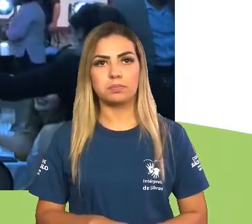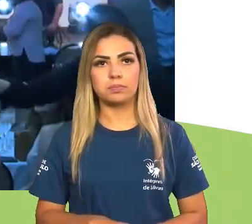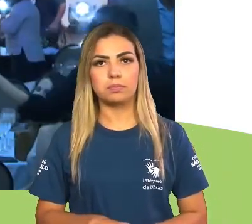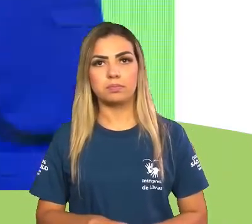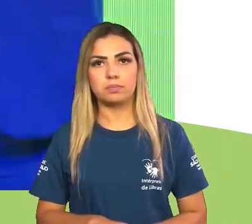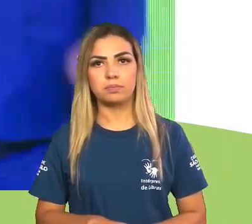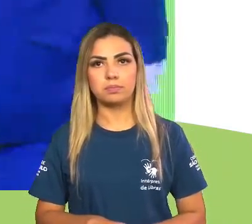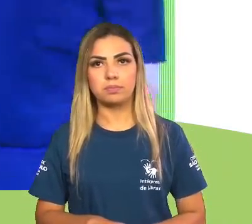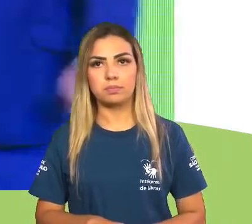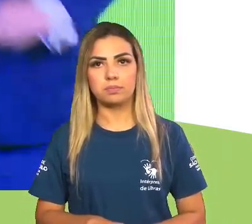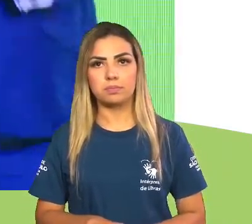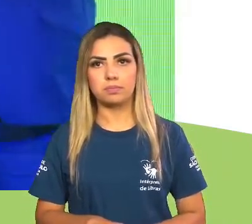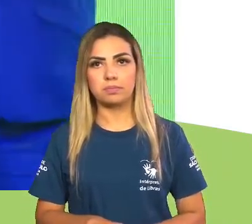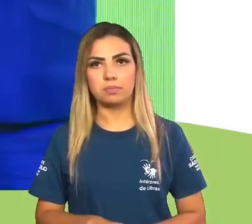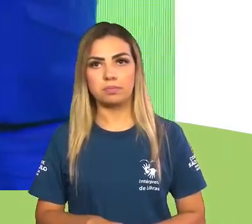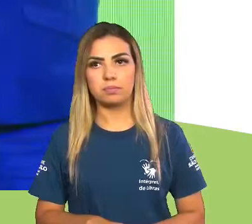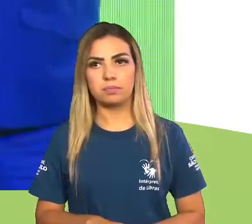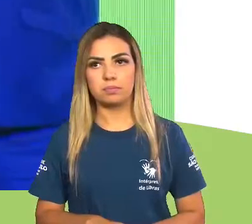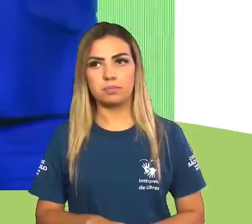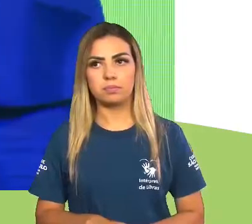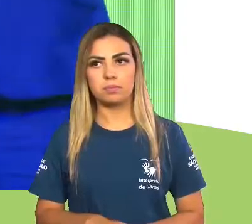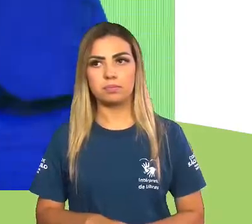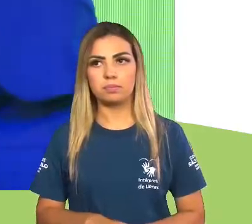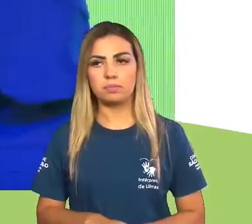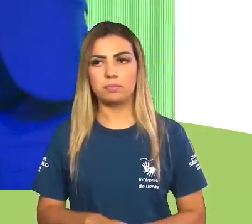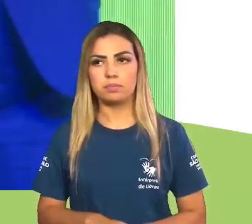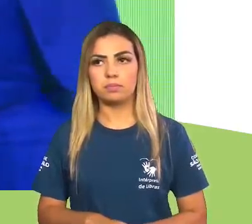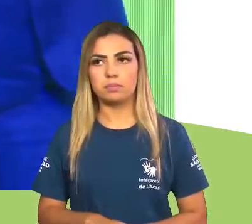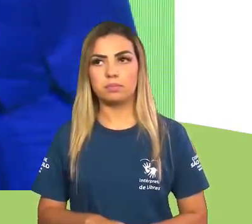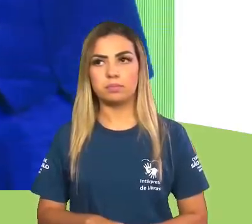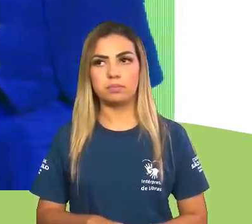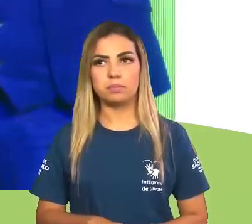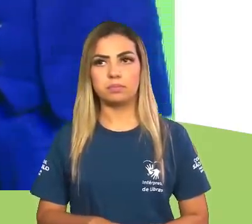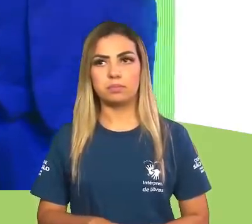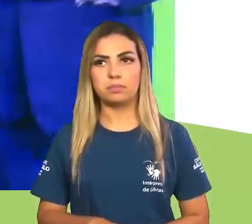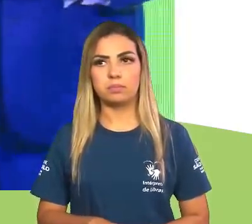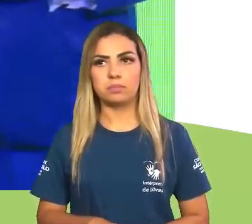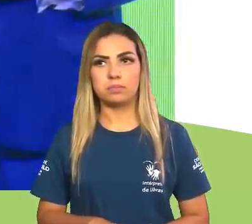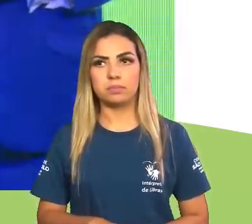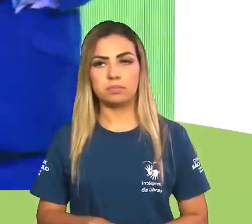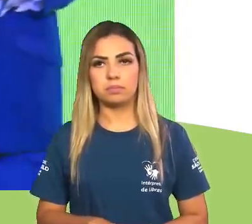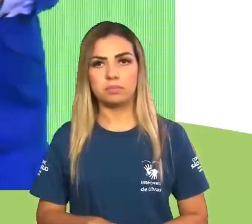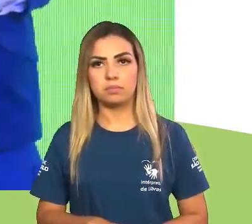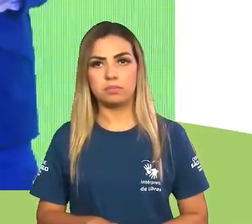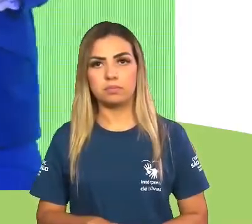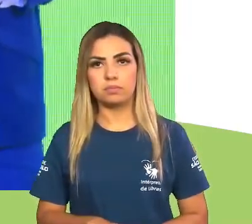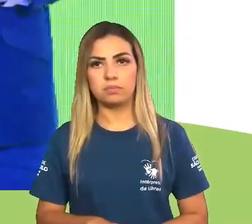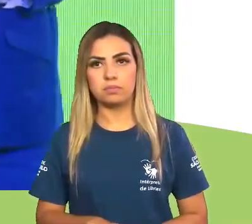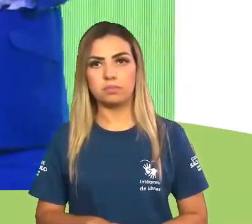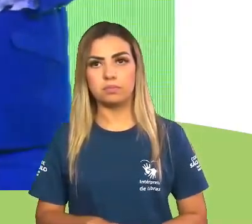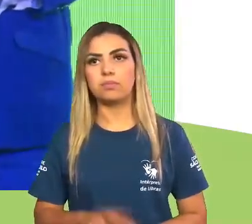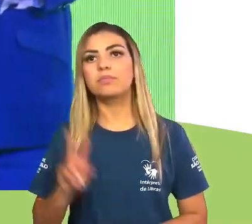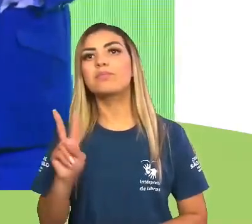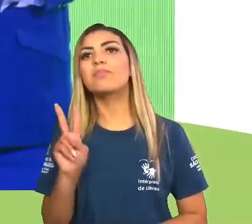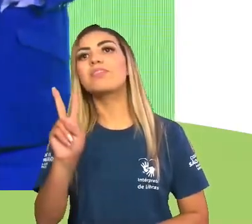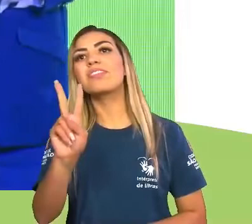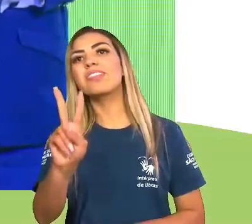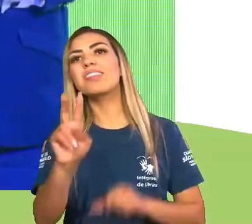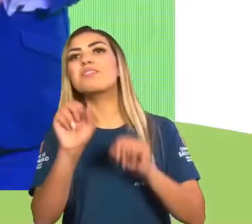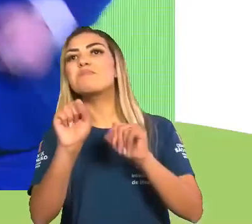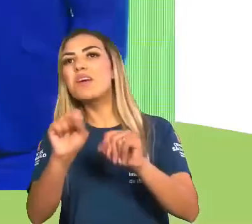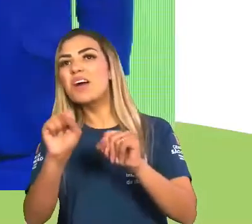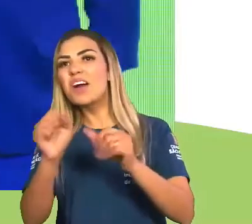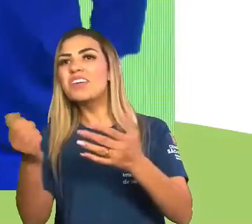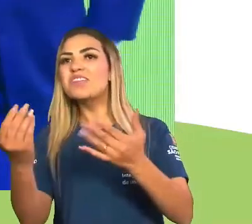Tranquilo. A gente já vai ter todo mundo aqui. Os pais do Gustavo estão por aqui ainda? Por favor, a gente quer aqui